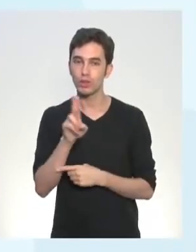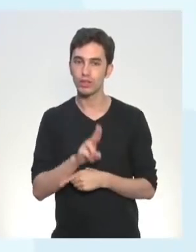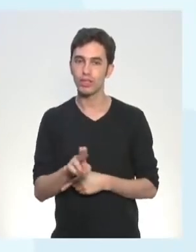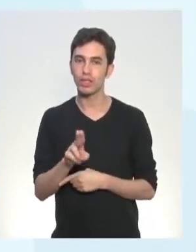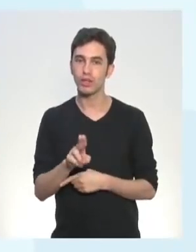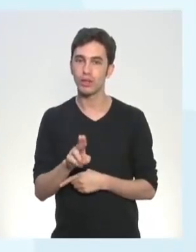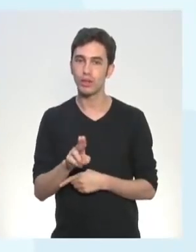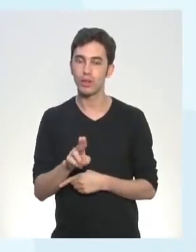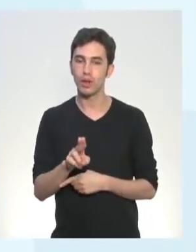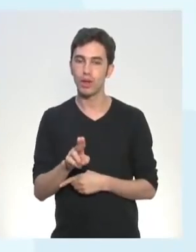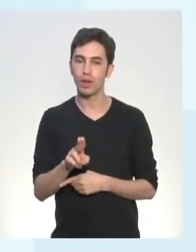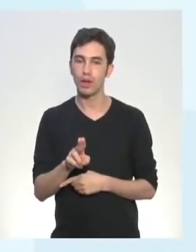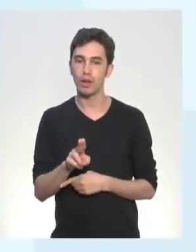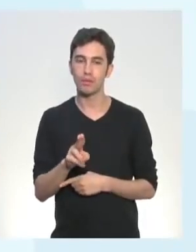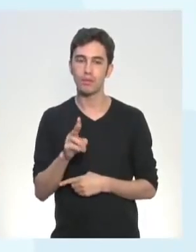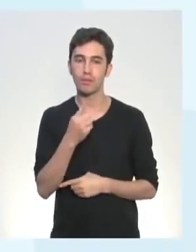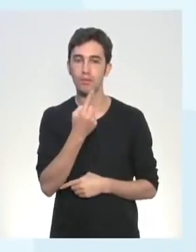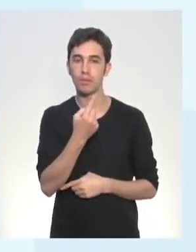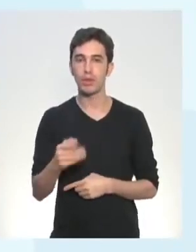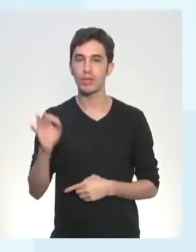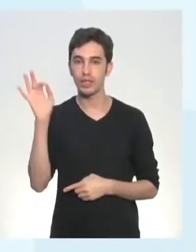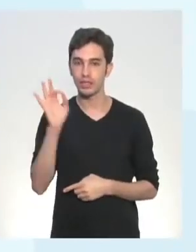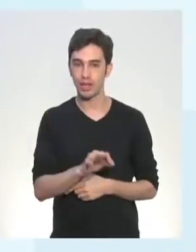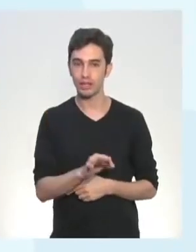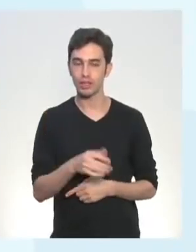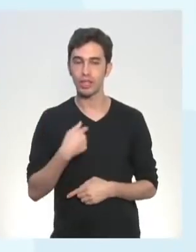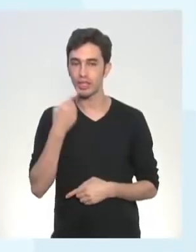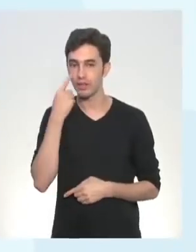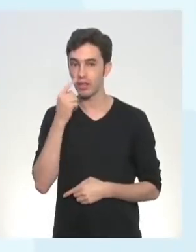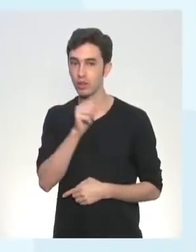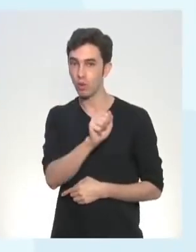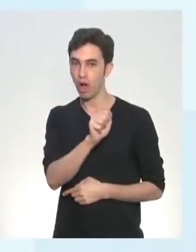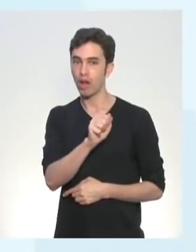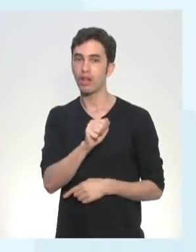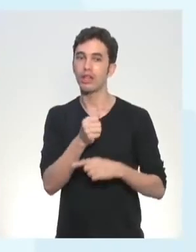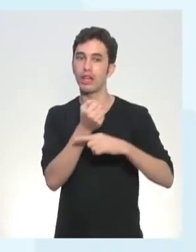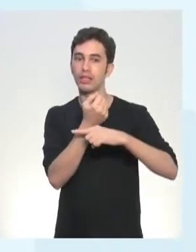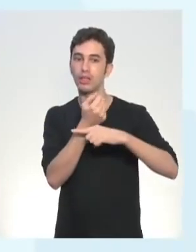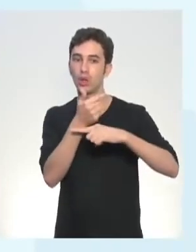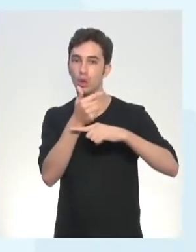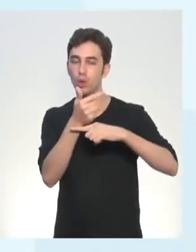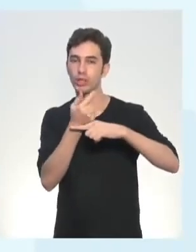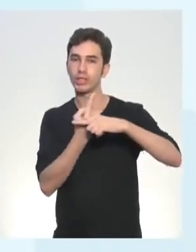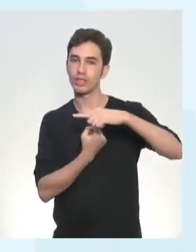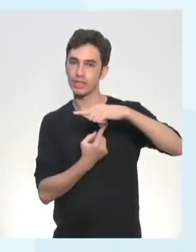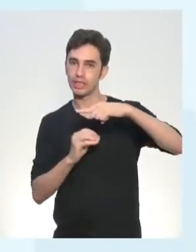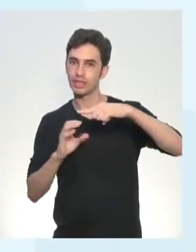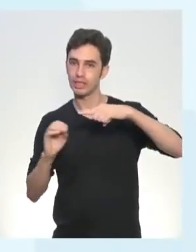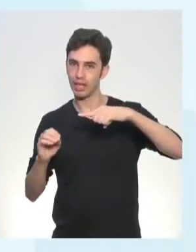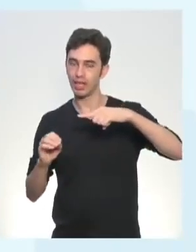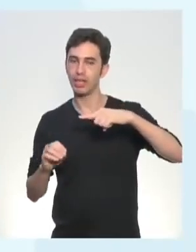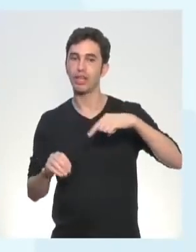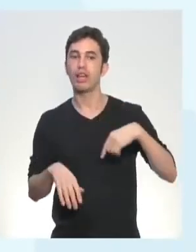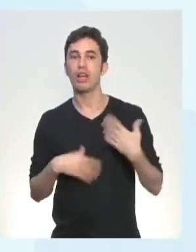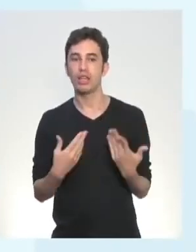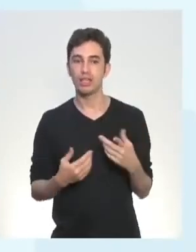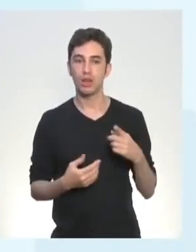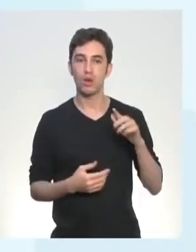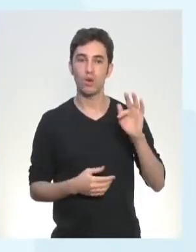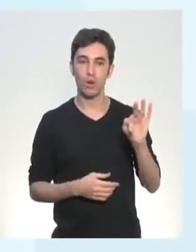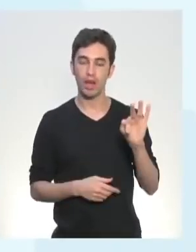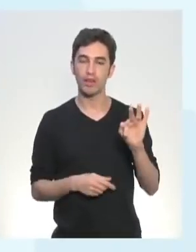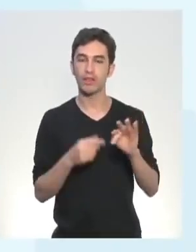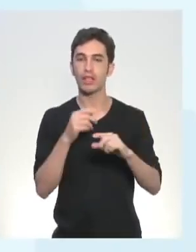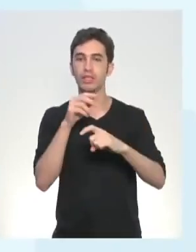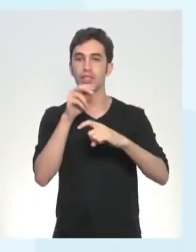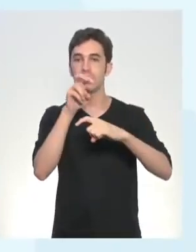tem 12 sobre 100. 12 centésimos. E no item F, a gente tem 50 sobre 100, ou 50